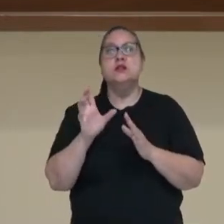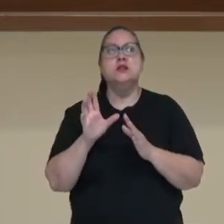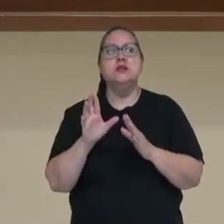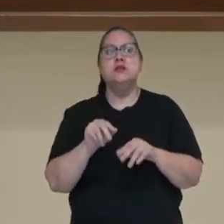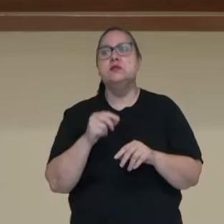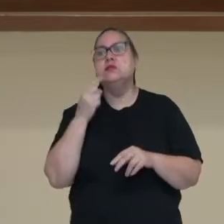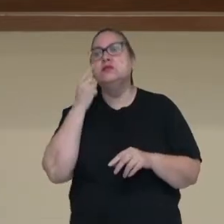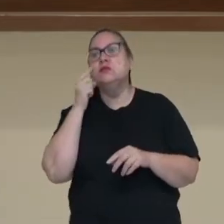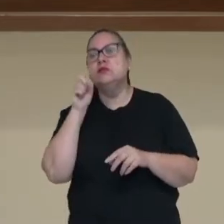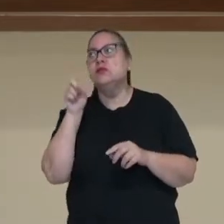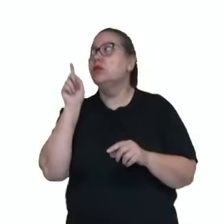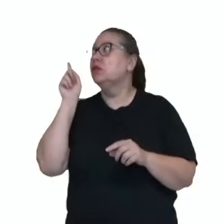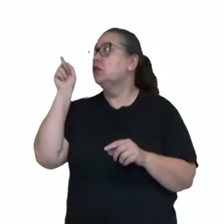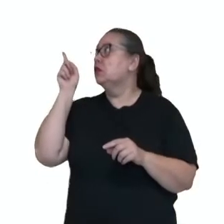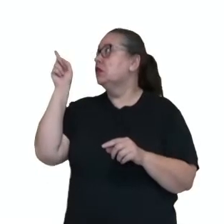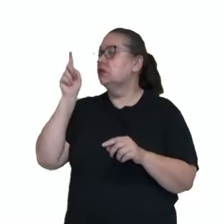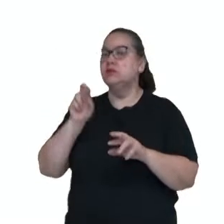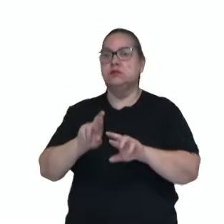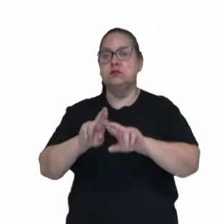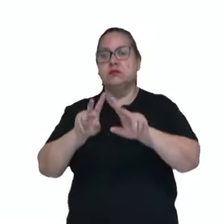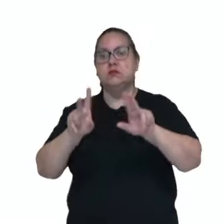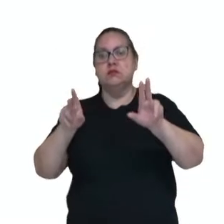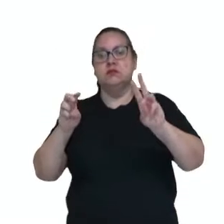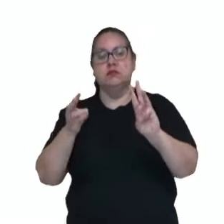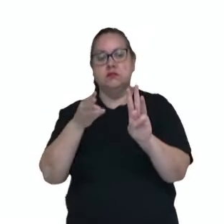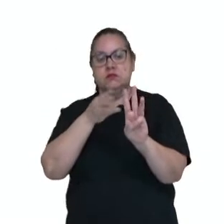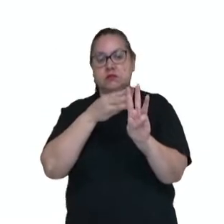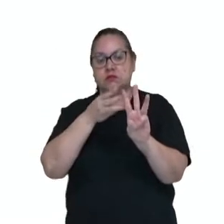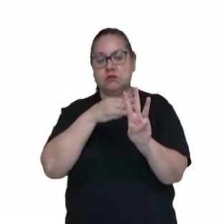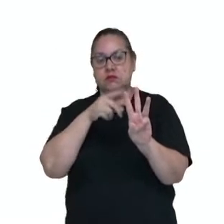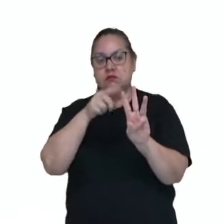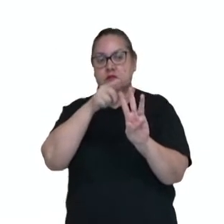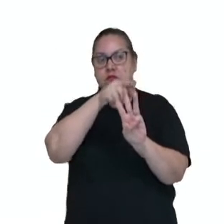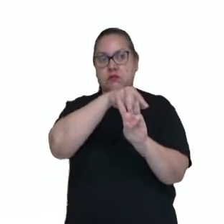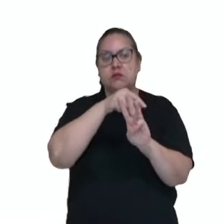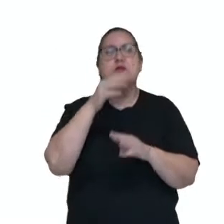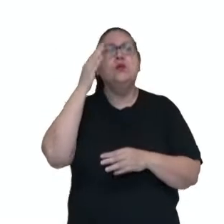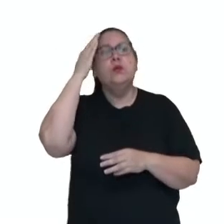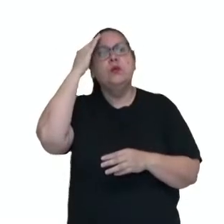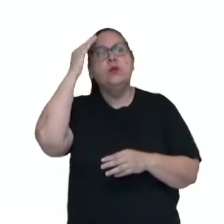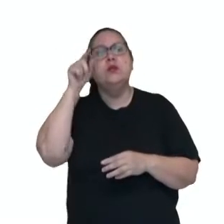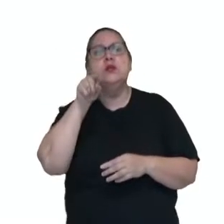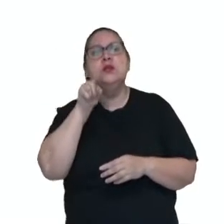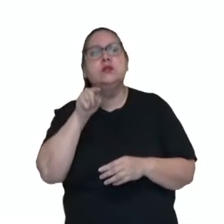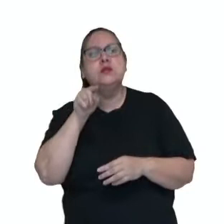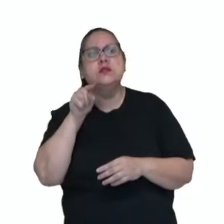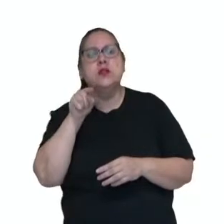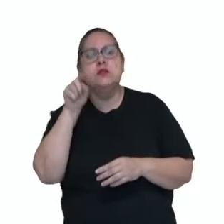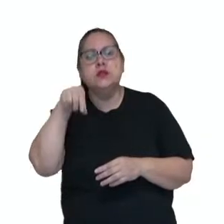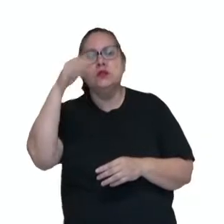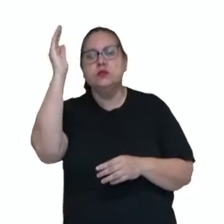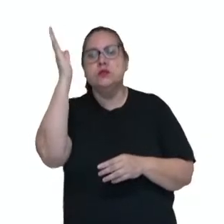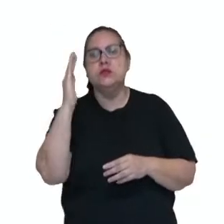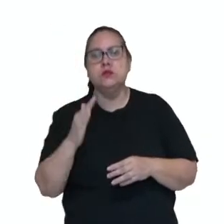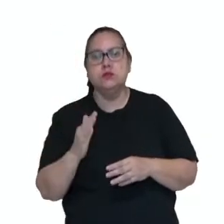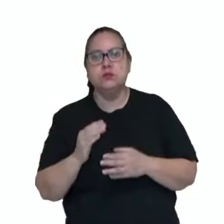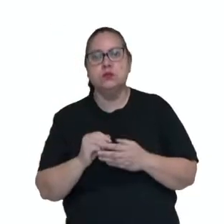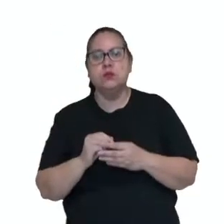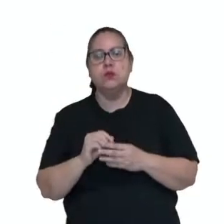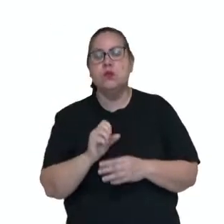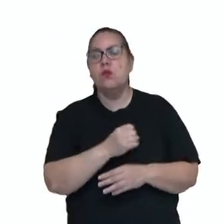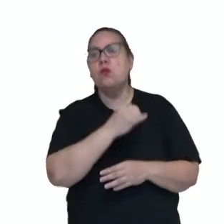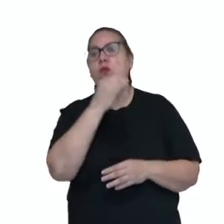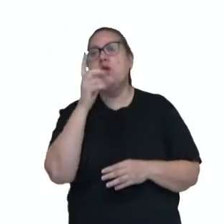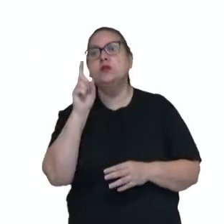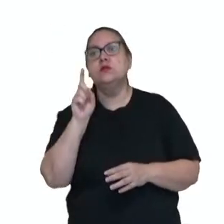Agora vamos lá falar sobre a diversidade dos povos indígenas. O que você sabe sobre os povos indígenas no Brasil? Quantos